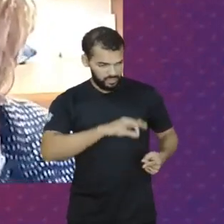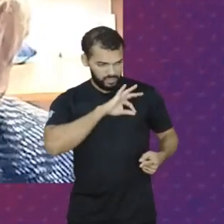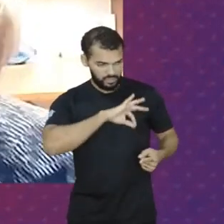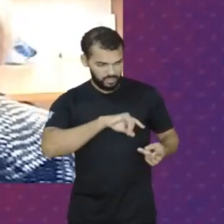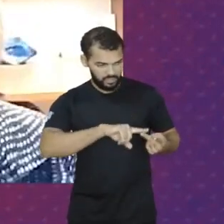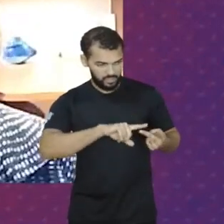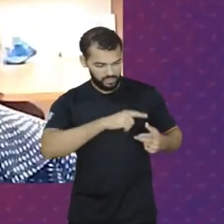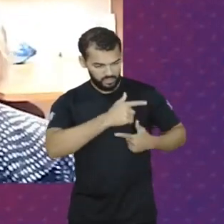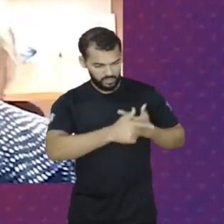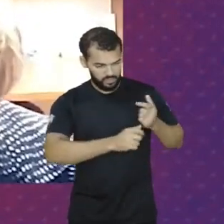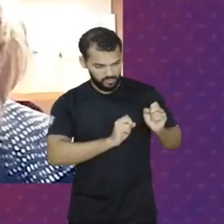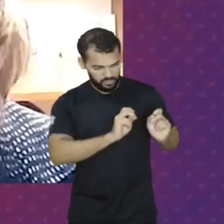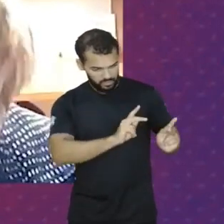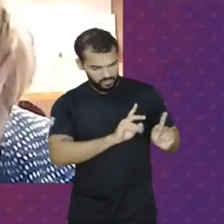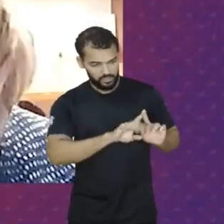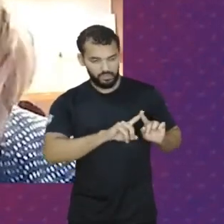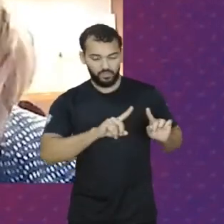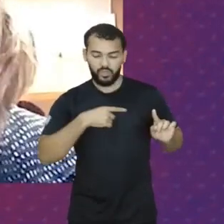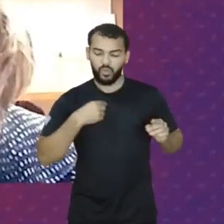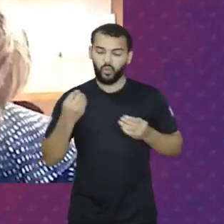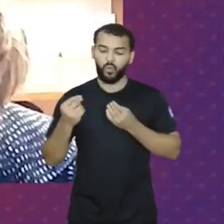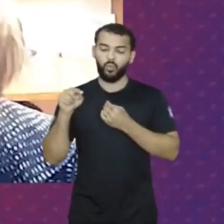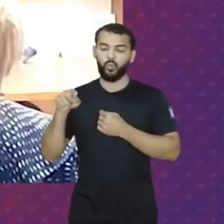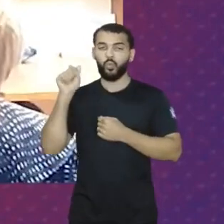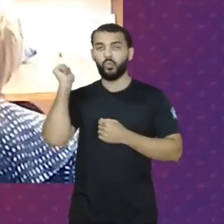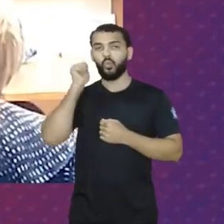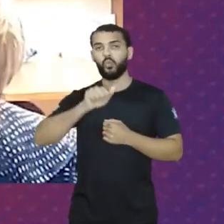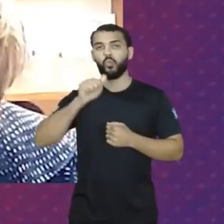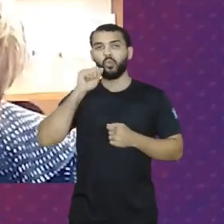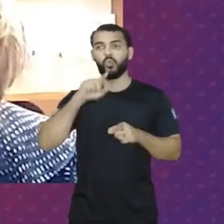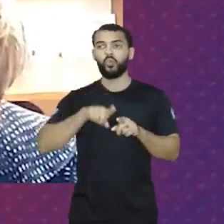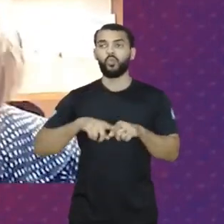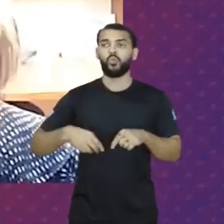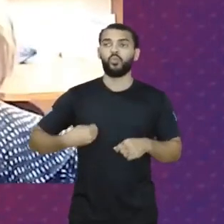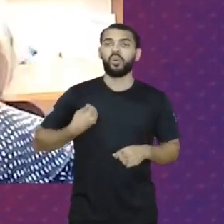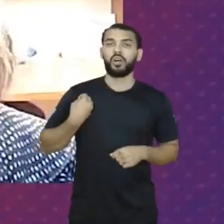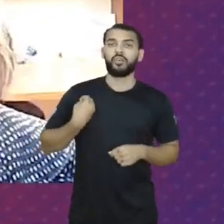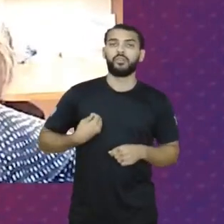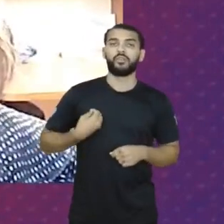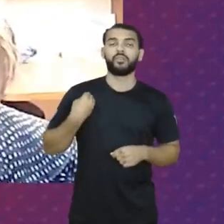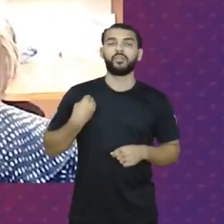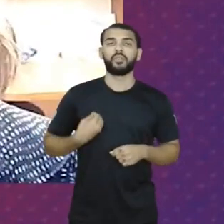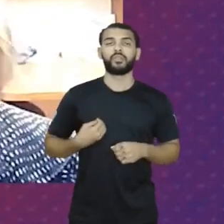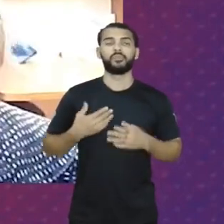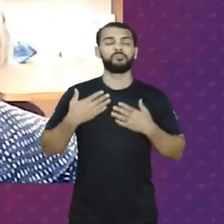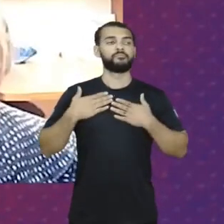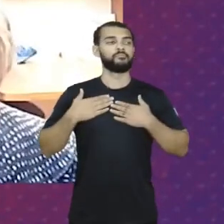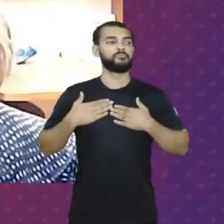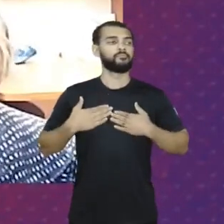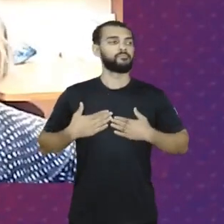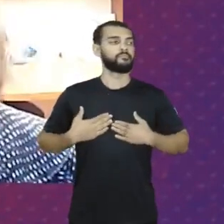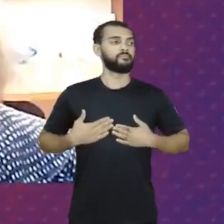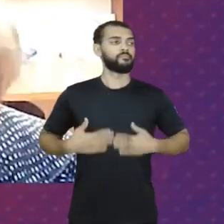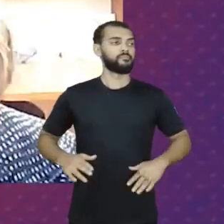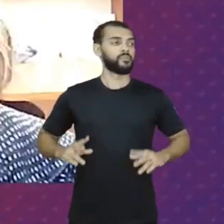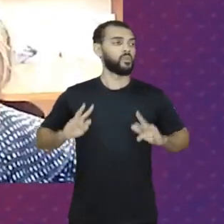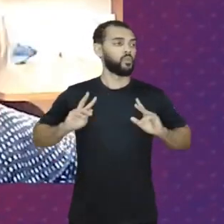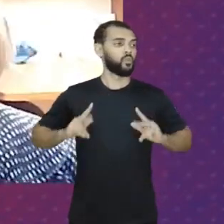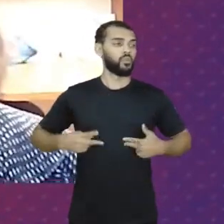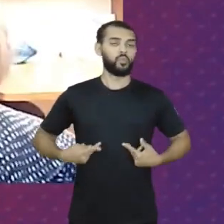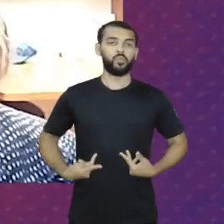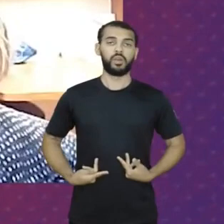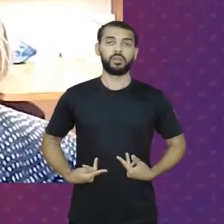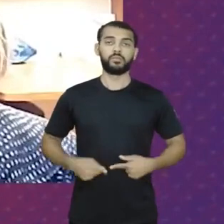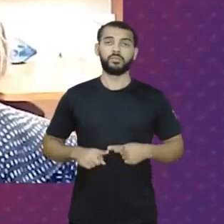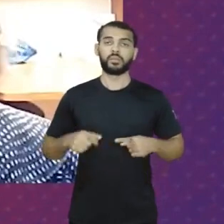trabalho, tenhamos as mulheres vivenciando uma plenitude humana que nos é negada quando nos negam